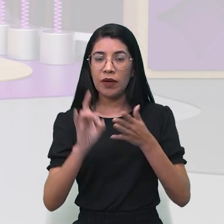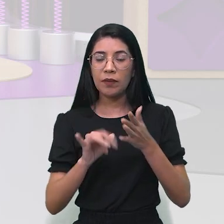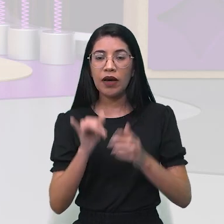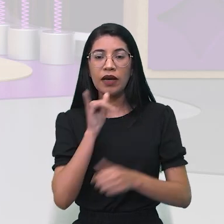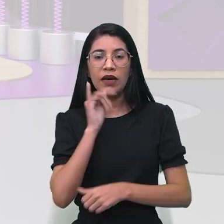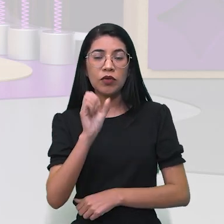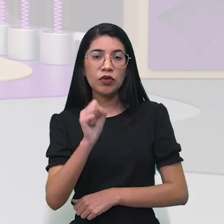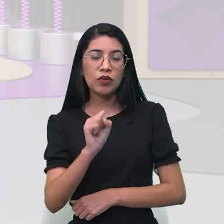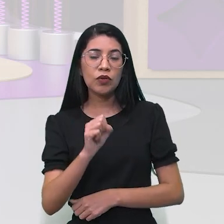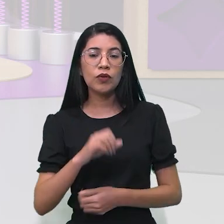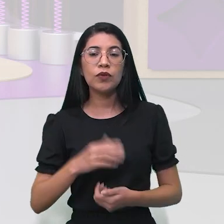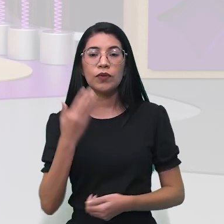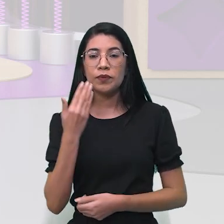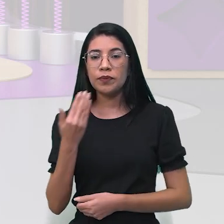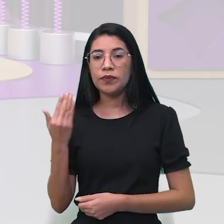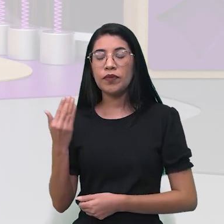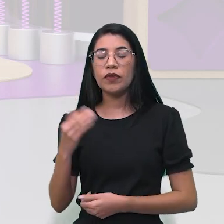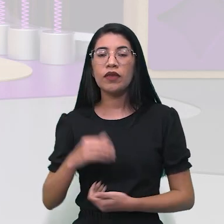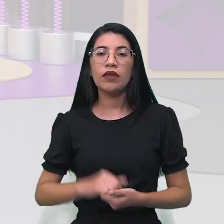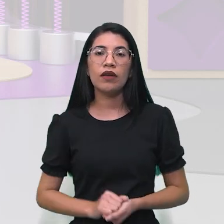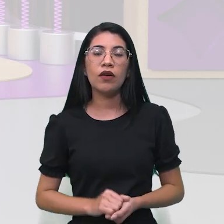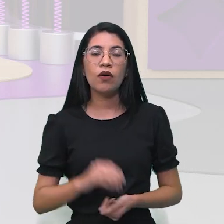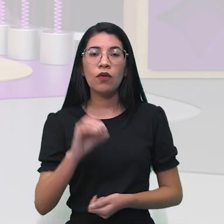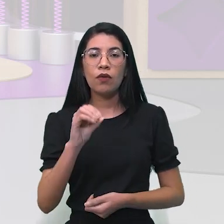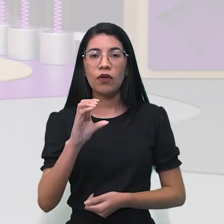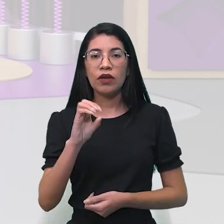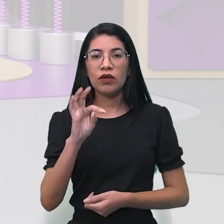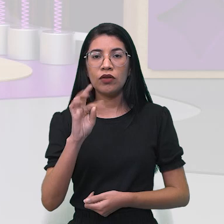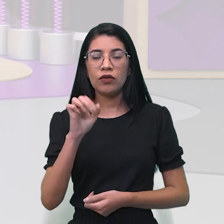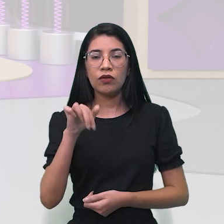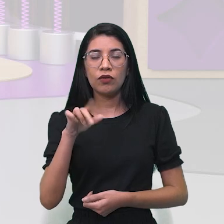ali com 8 lados, conforme nós já falamos, né? É o